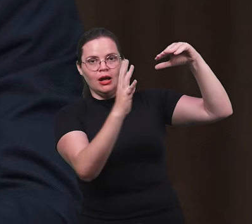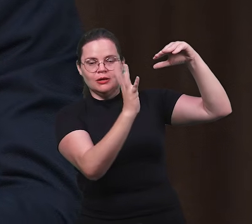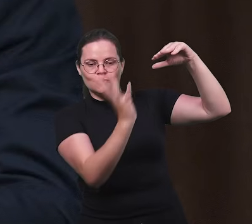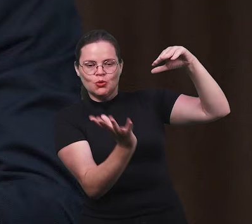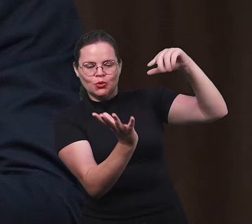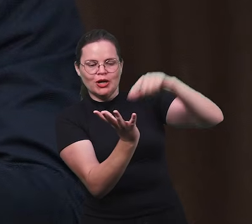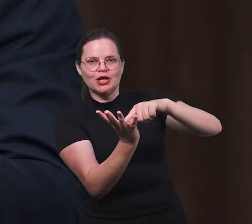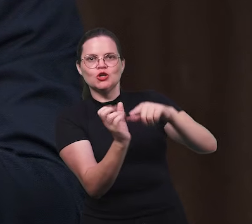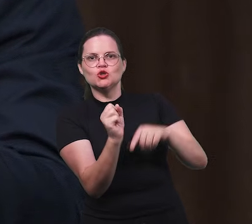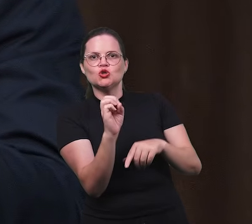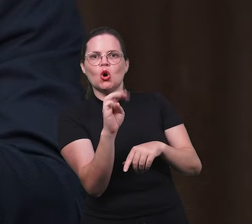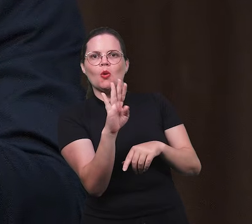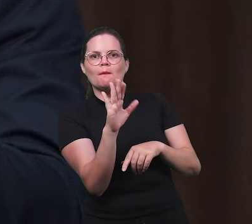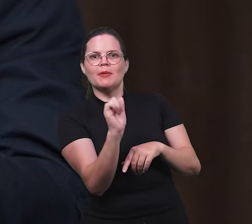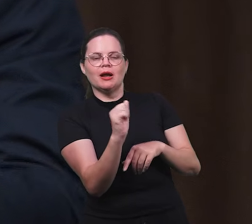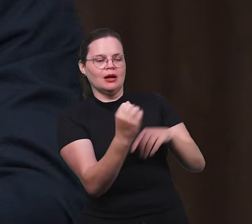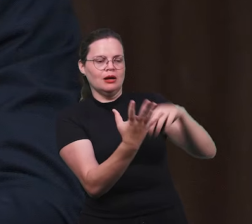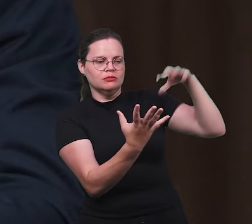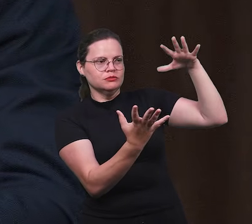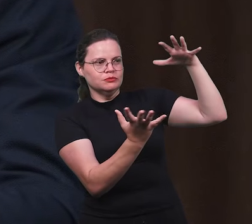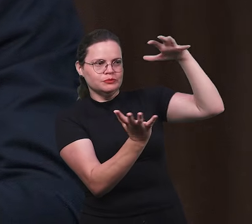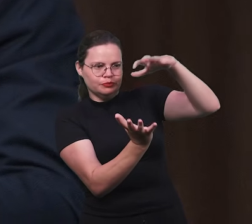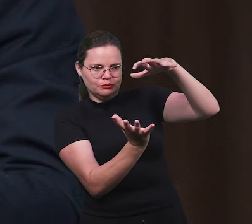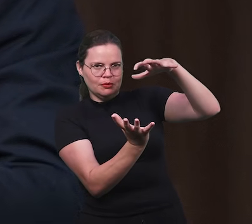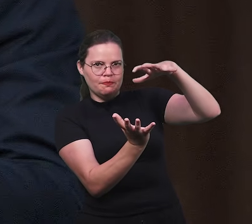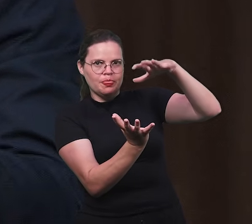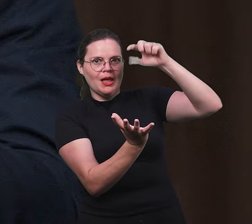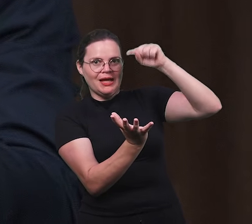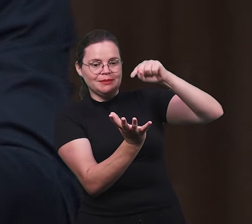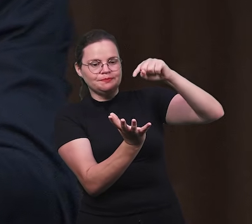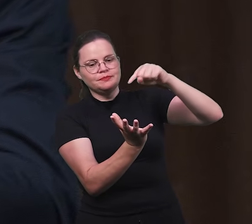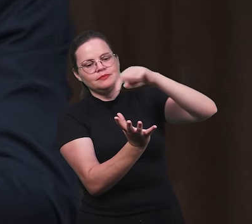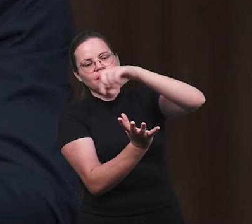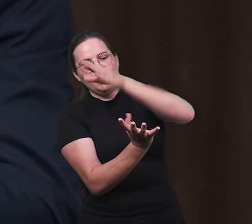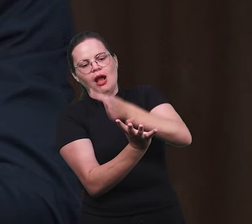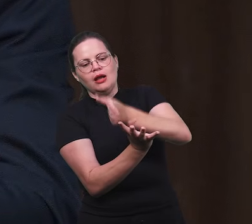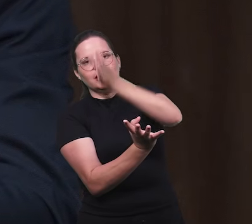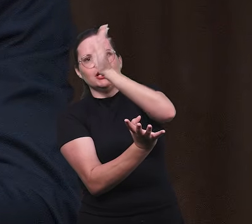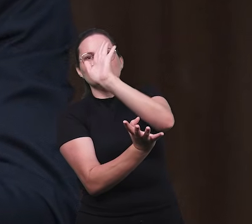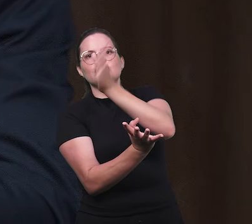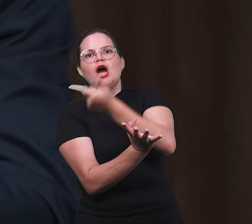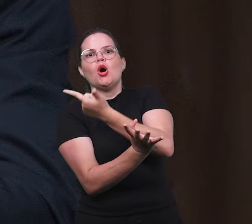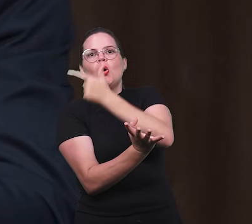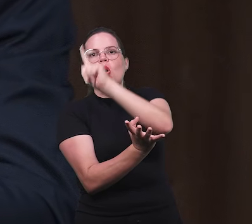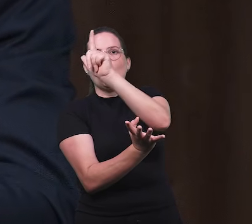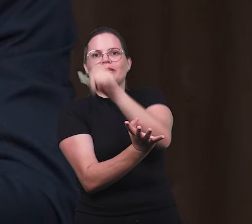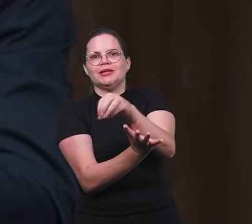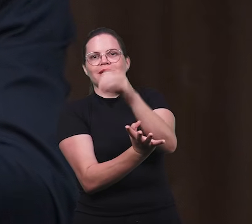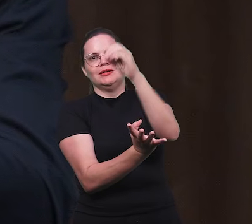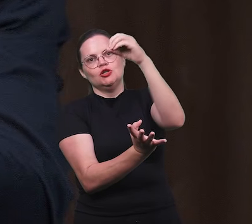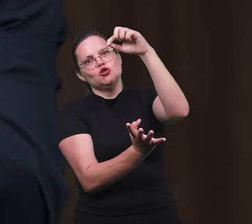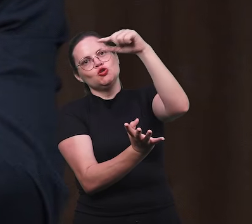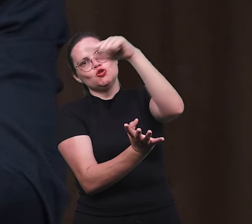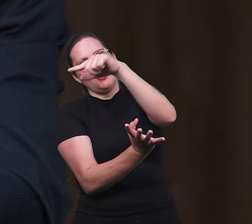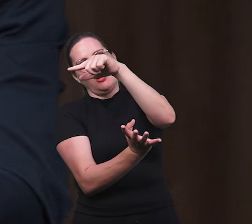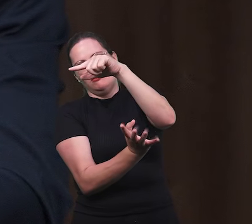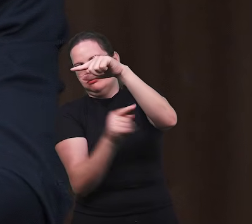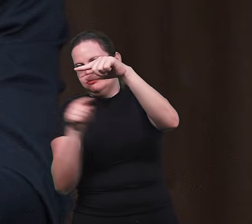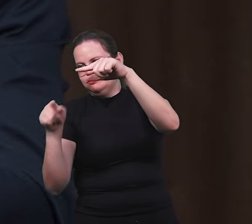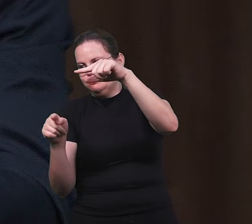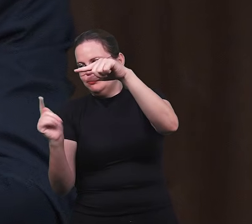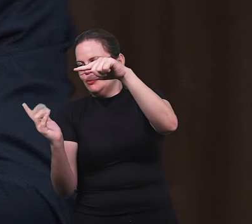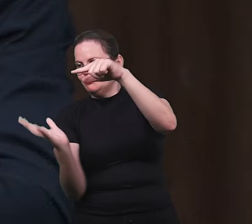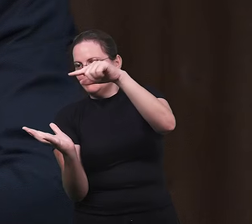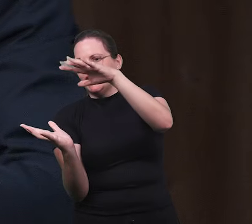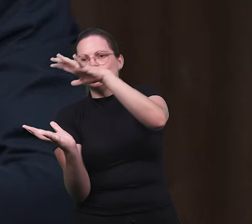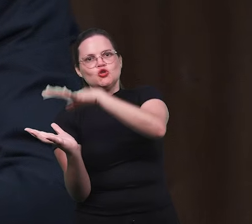da casa, da mãe, de não fazer sombra demais e não deixar que o marido, que